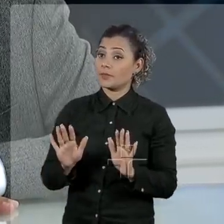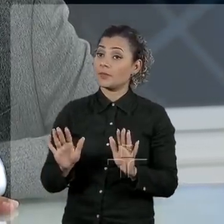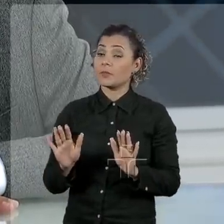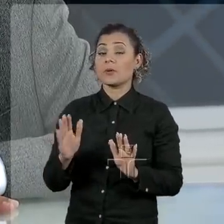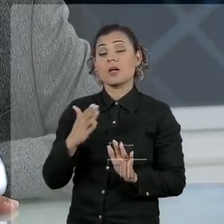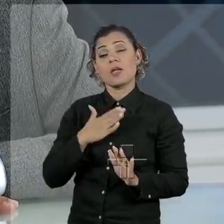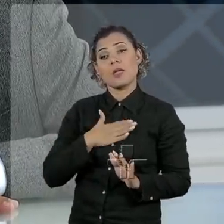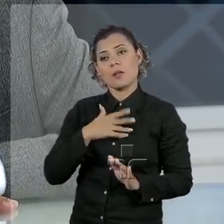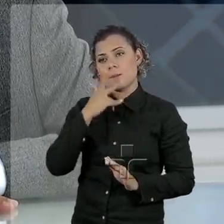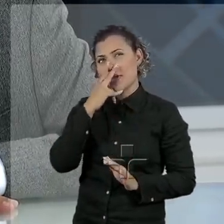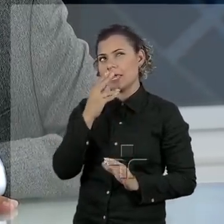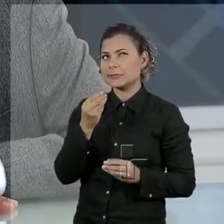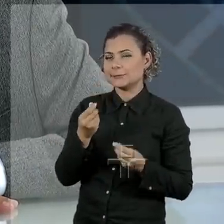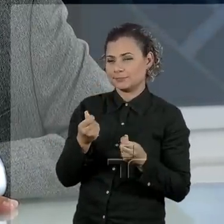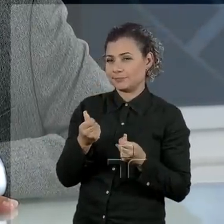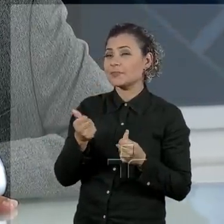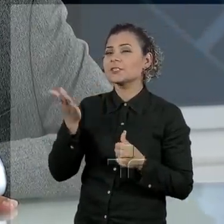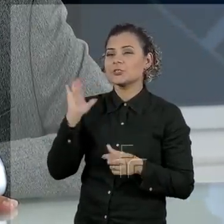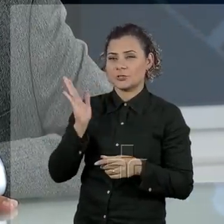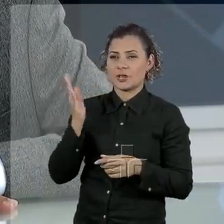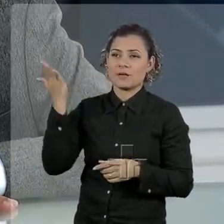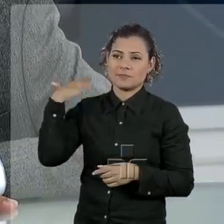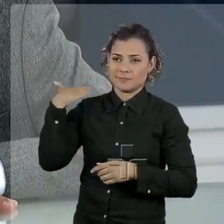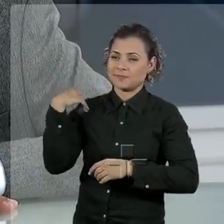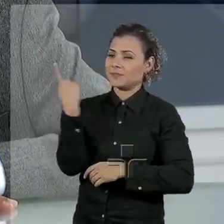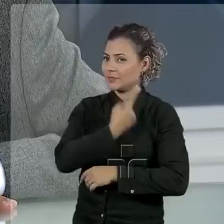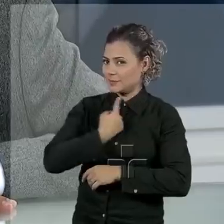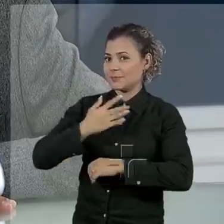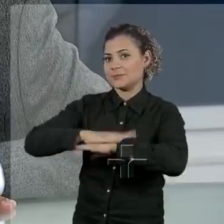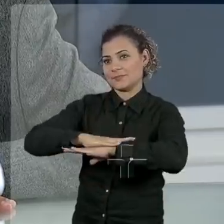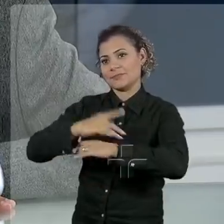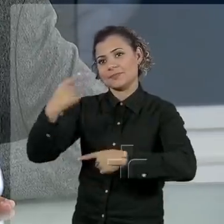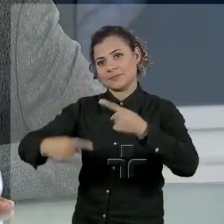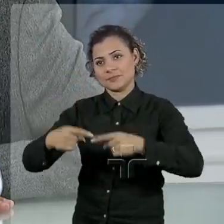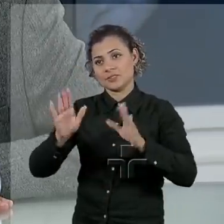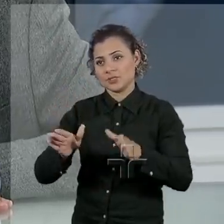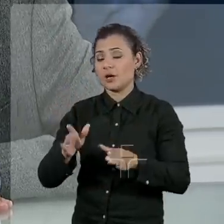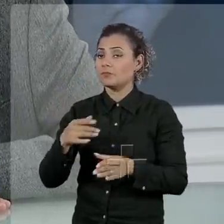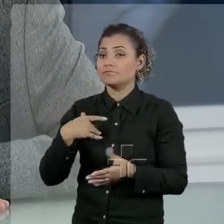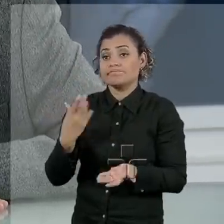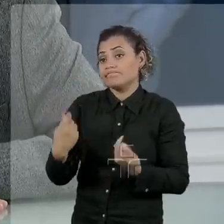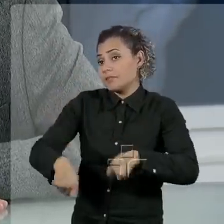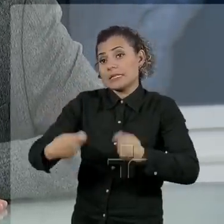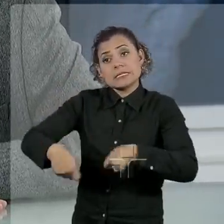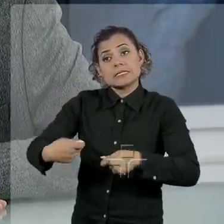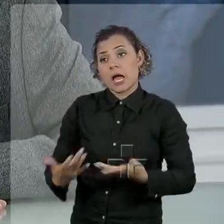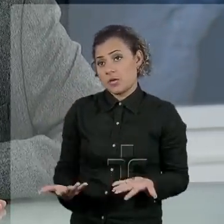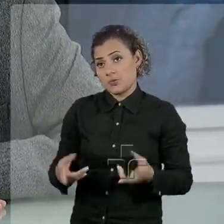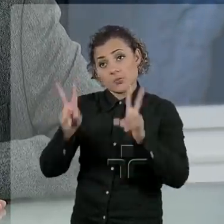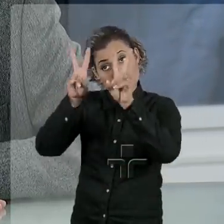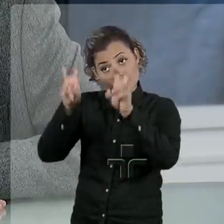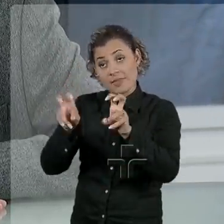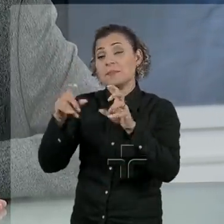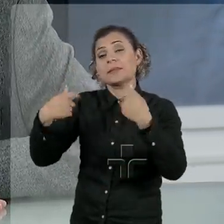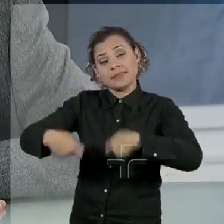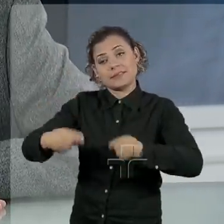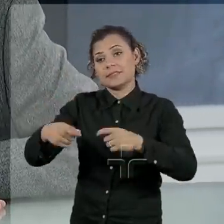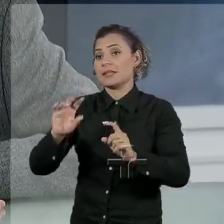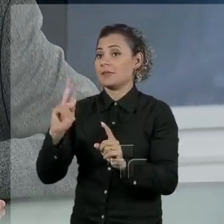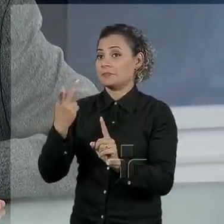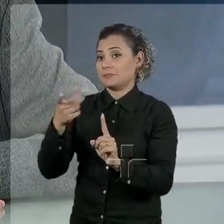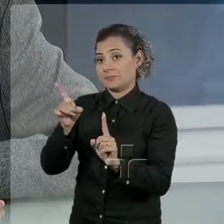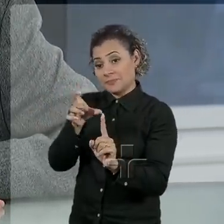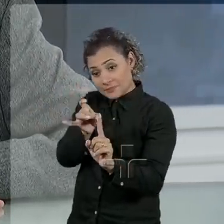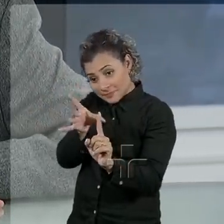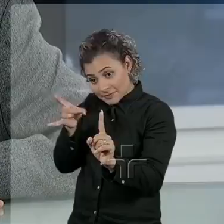Essa questão passou pela bancada algum tempo atrás e eu dizia que eu acho inevitável esse processo. Alguns entendem que você já tem